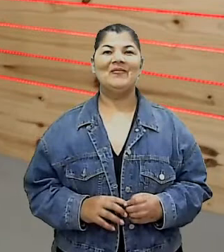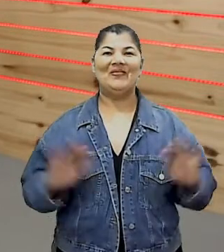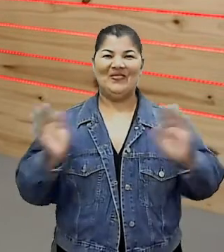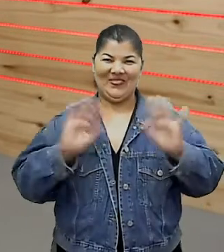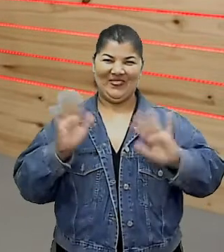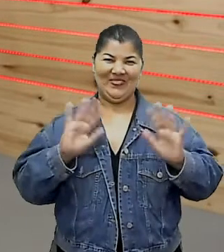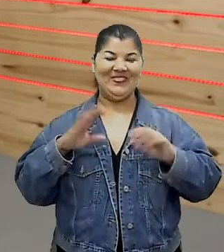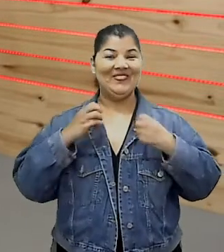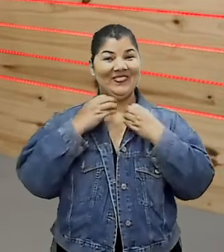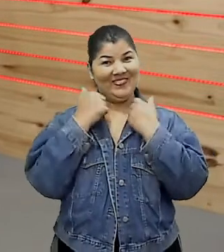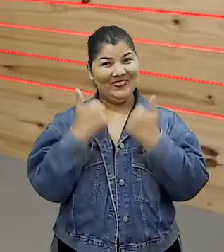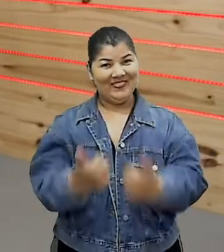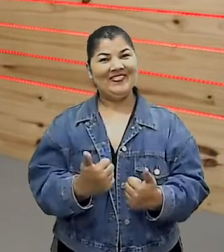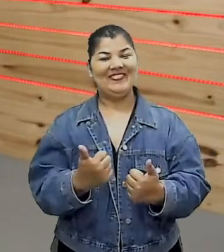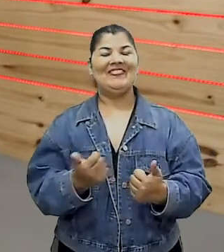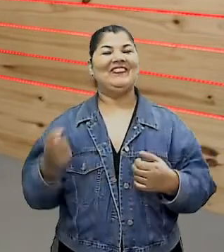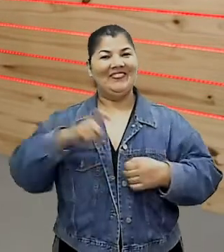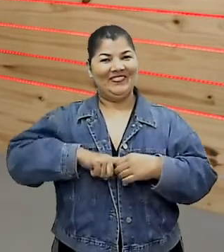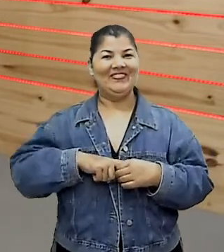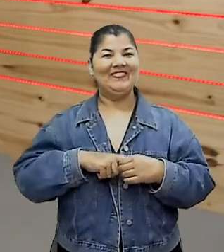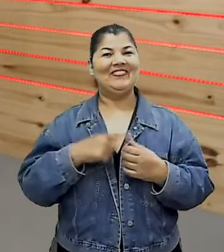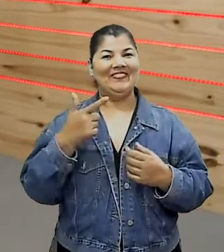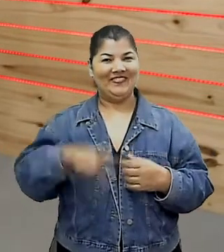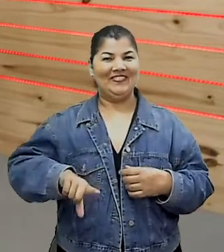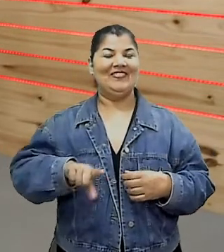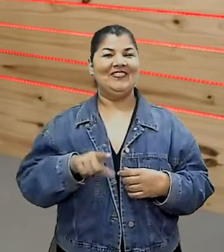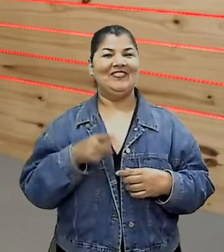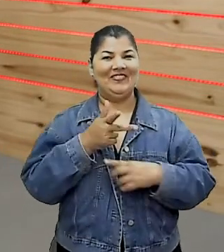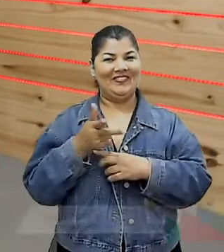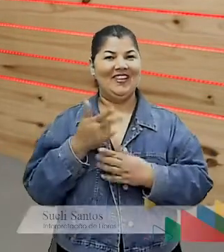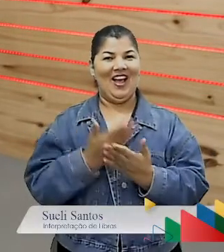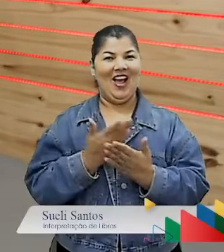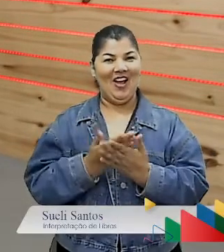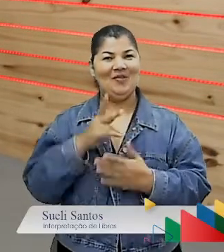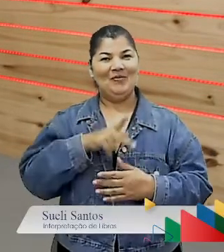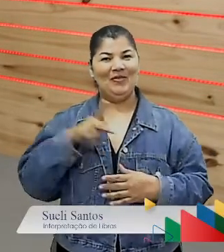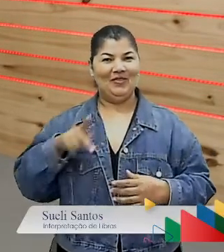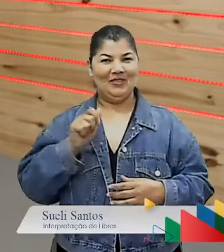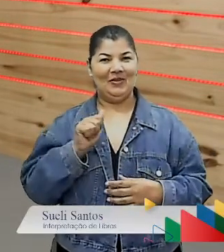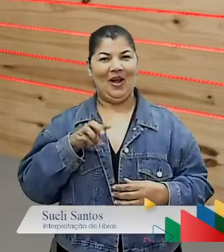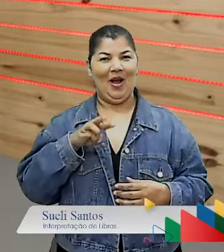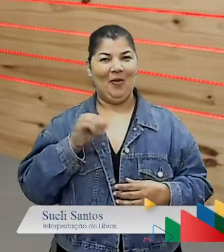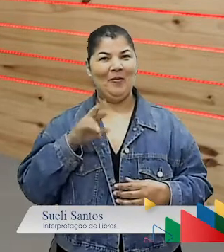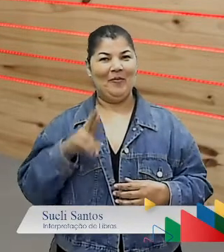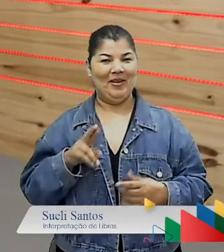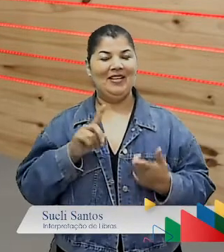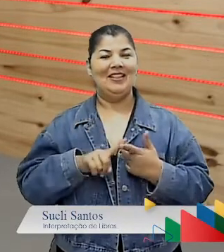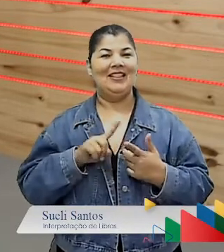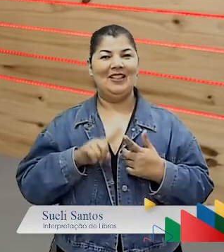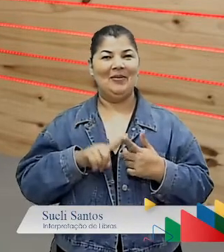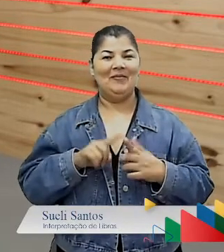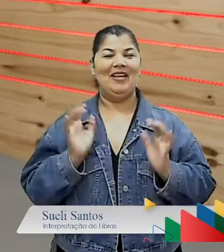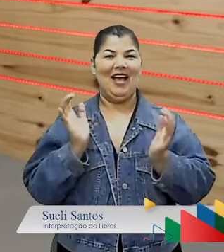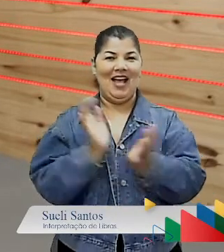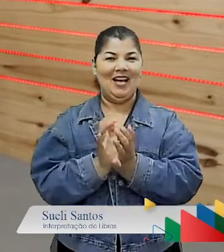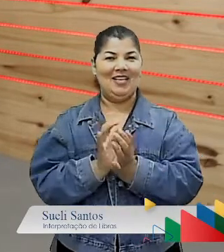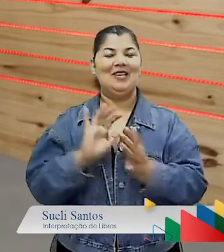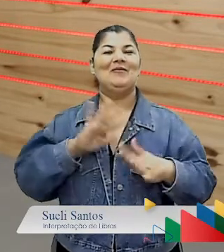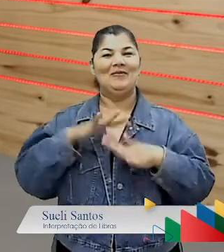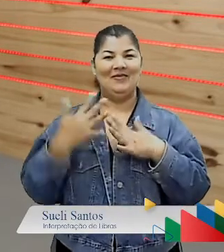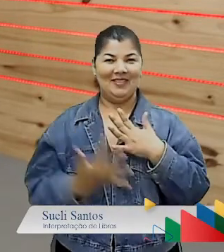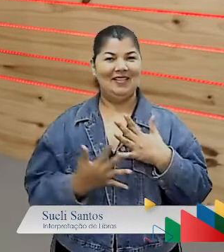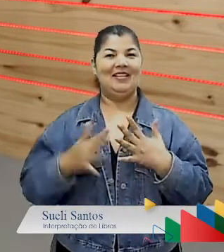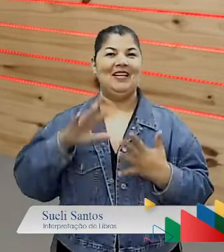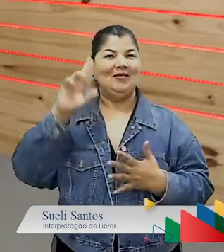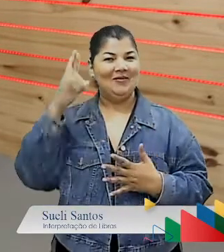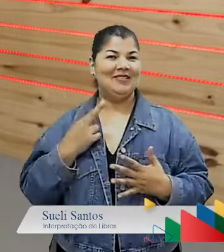Olá pessoal, tudo bem? Estou de volta aqui para mais uma videoaula. Eu, professor Almir Serpa, e é claro, nossa grande equipe, a grande Sueli está de